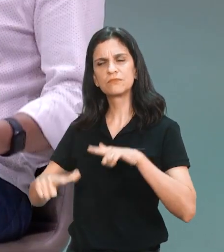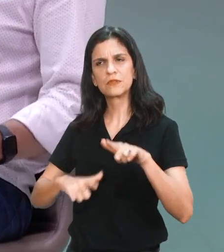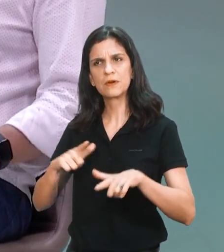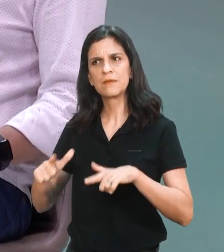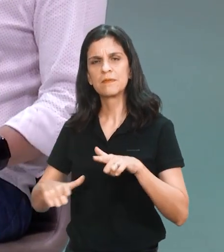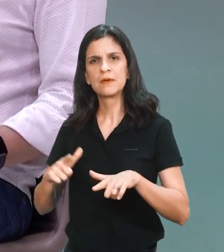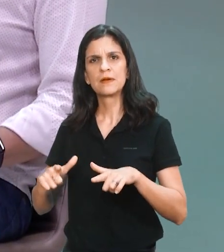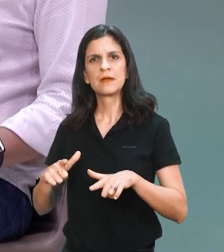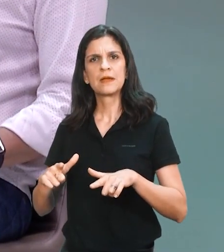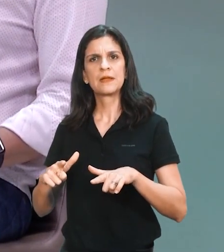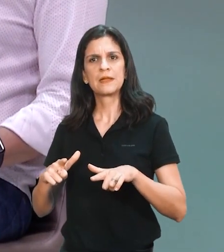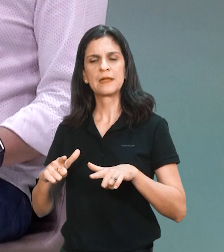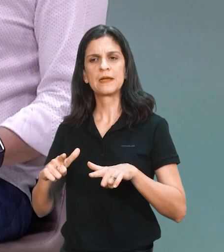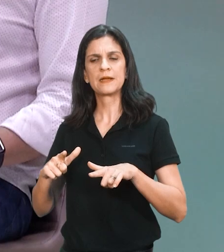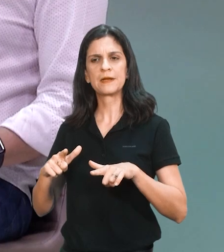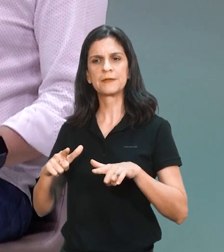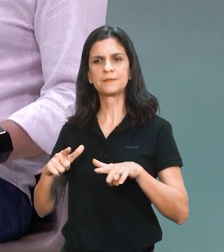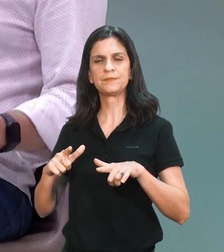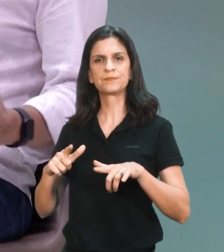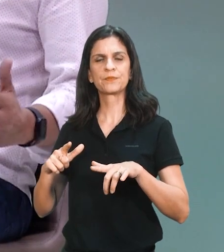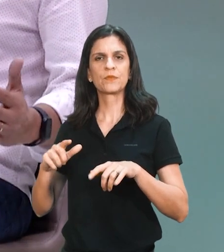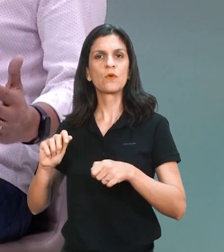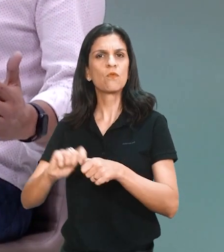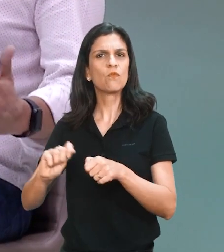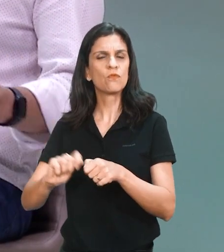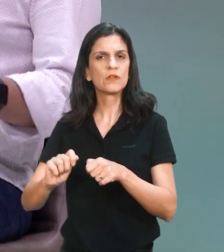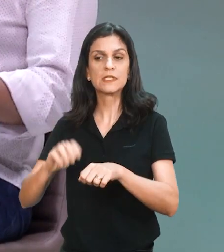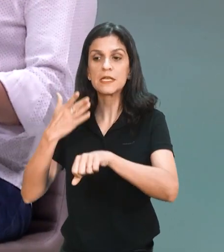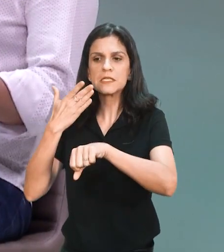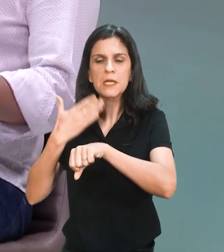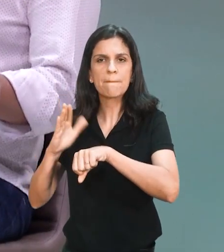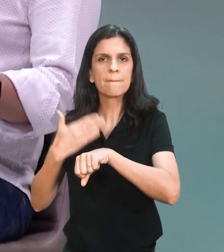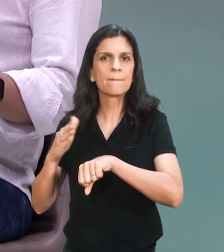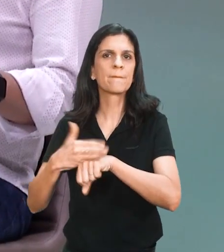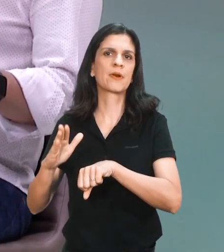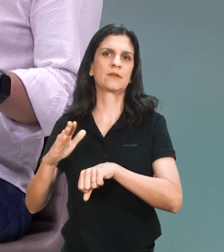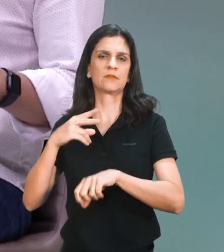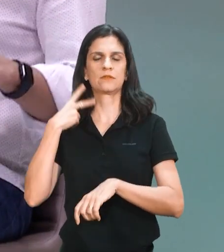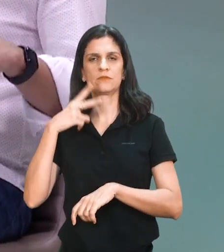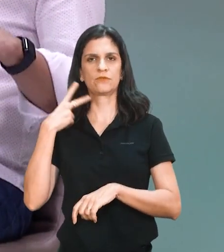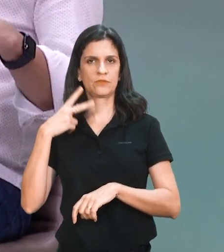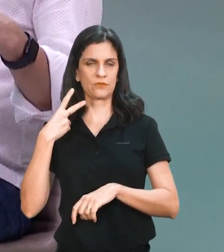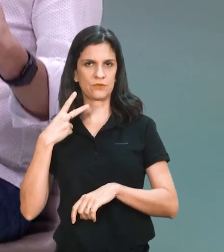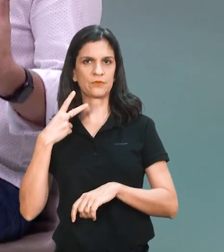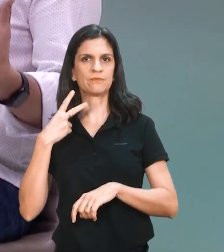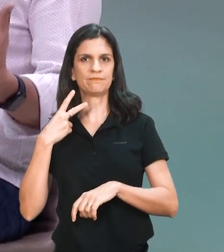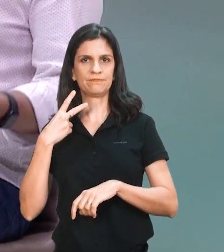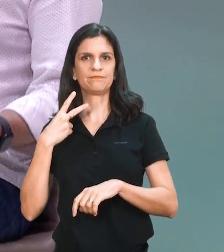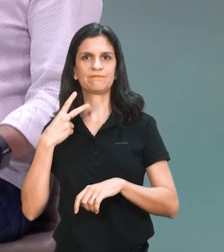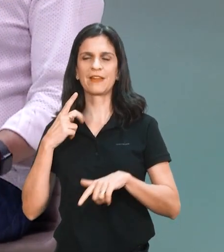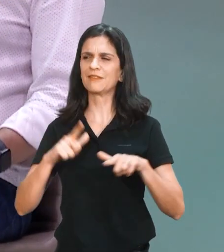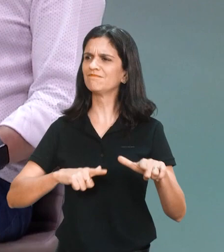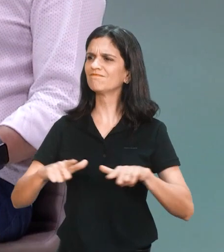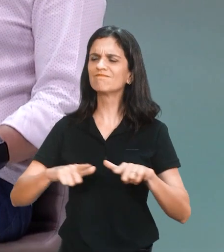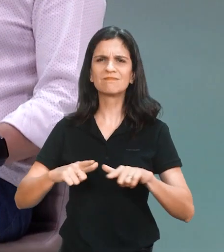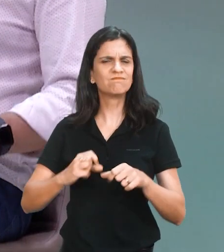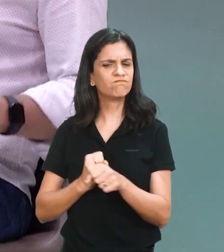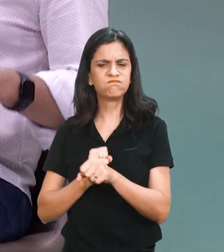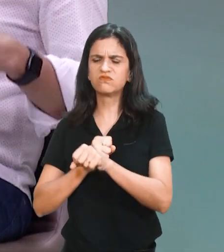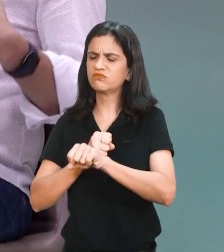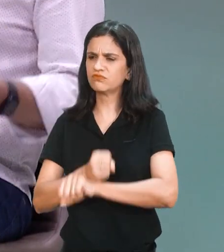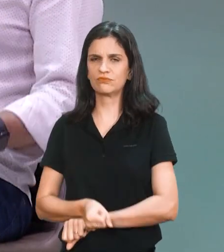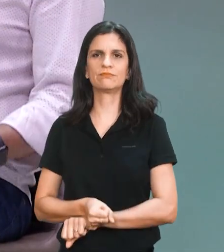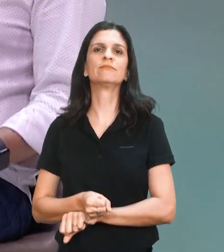como um todo, né? Porque às vezes a população não entende que existe um trabalho por trás que